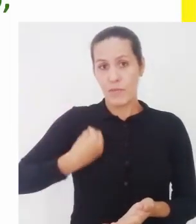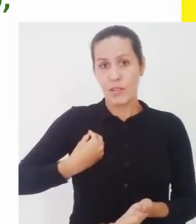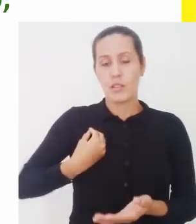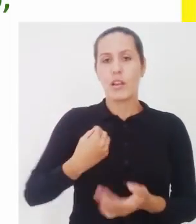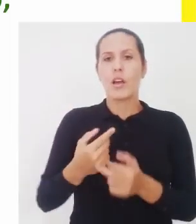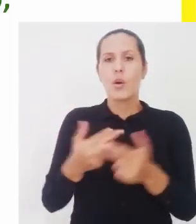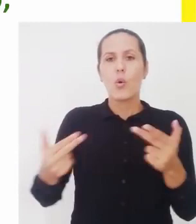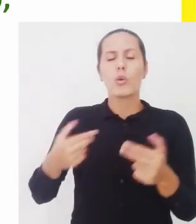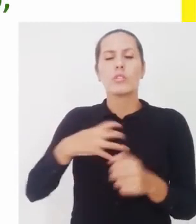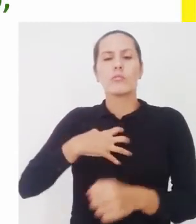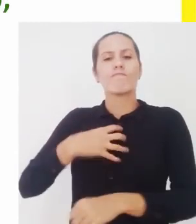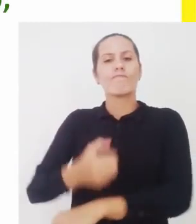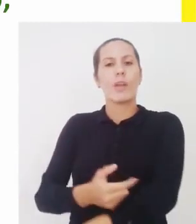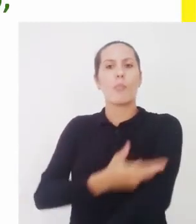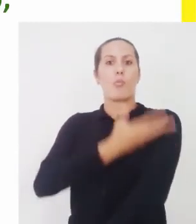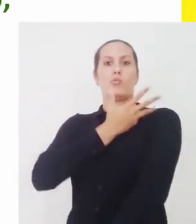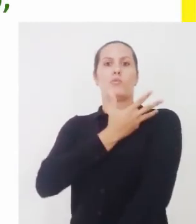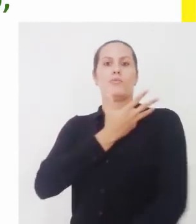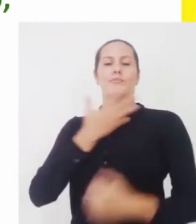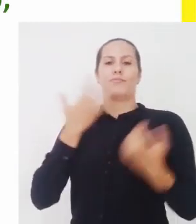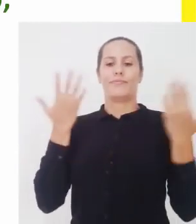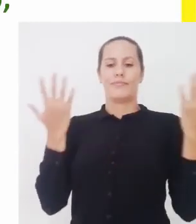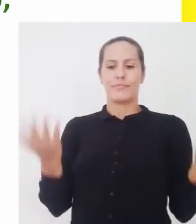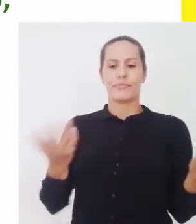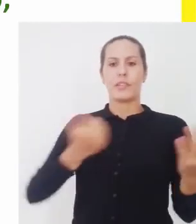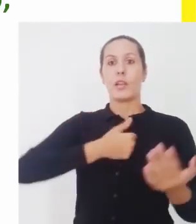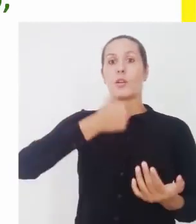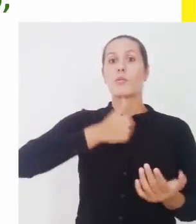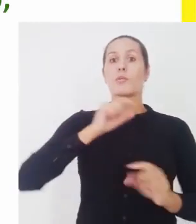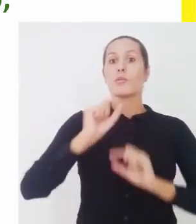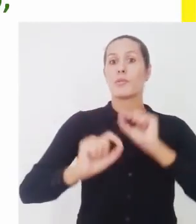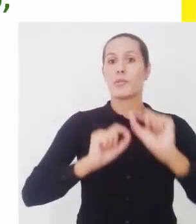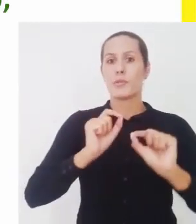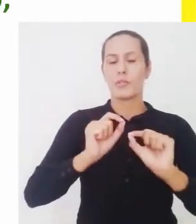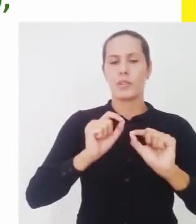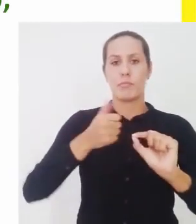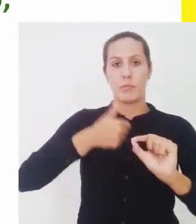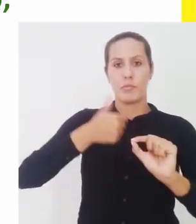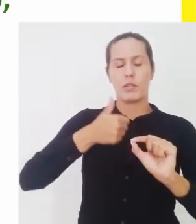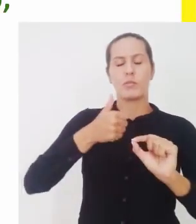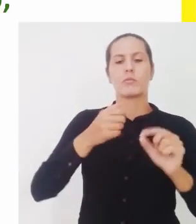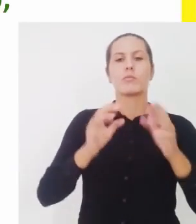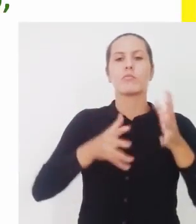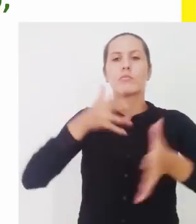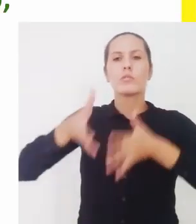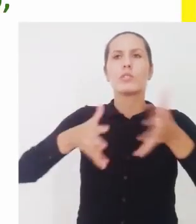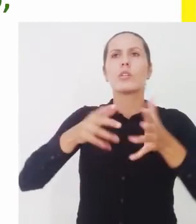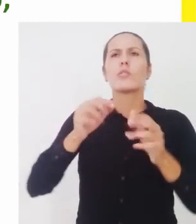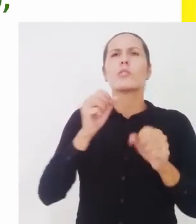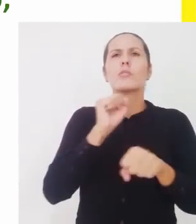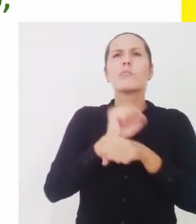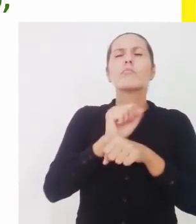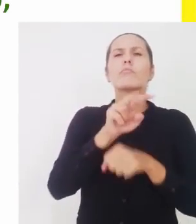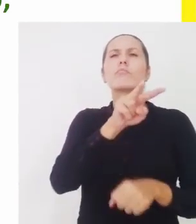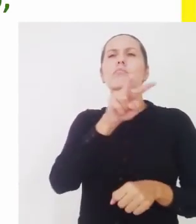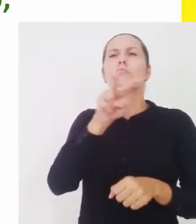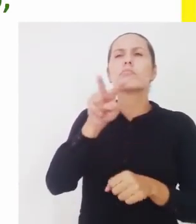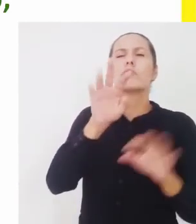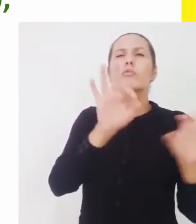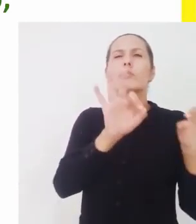de vista, a nossa opinião sobre as coisas. Para convencer alguém, você deve ter